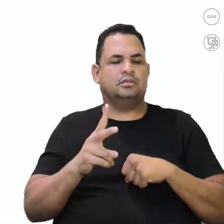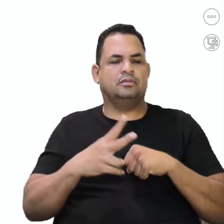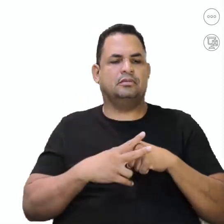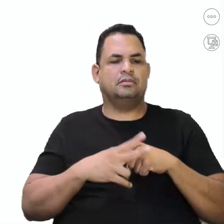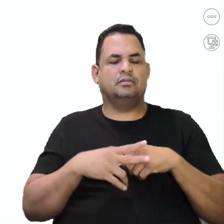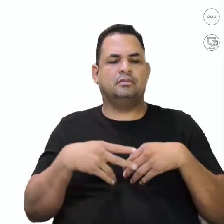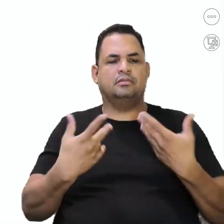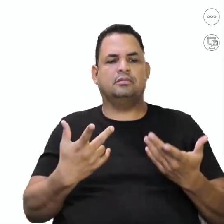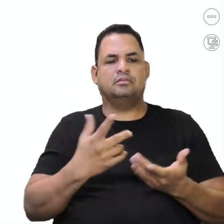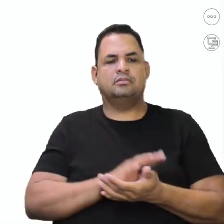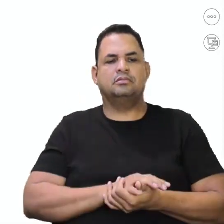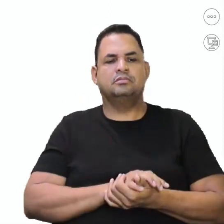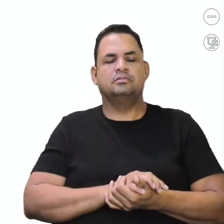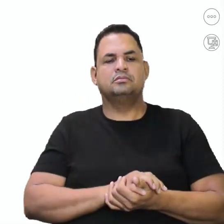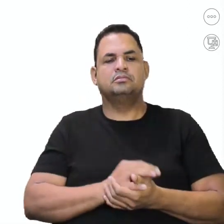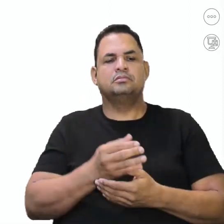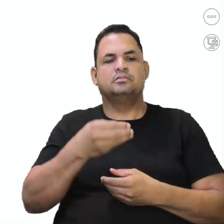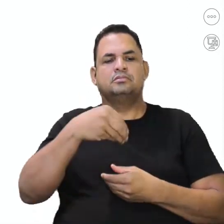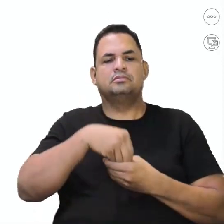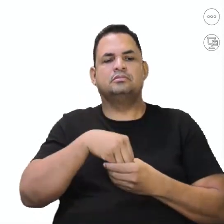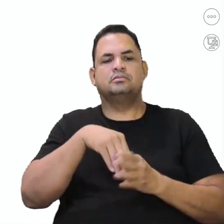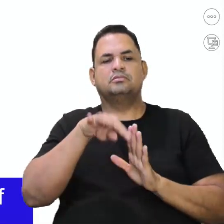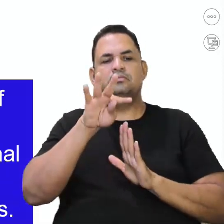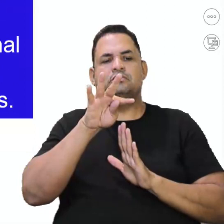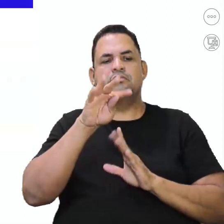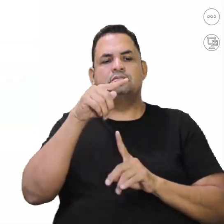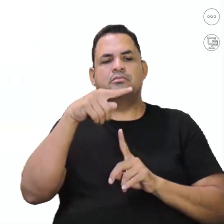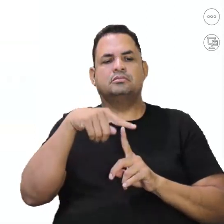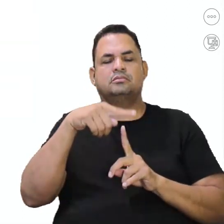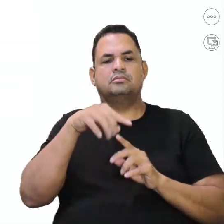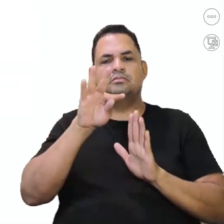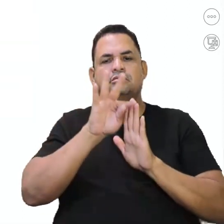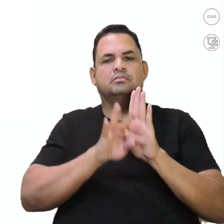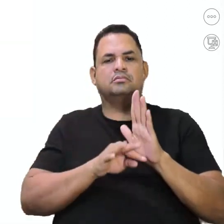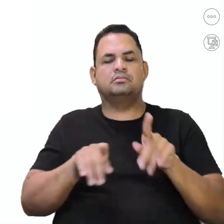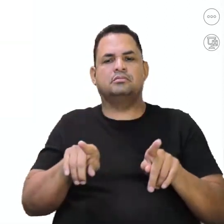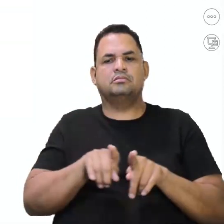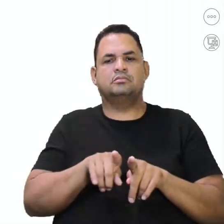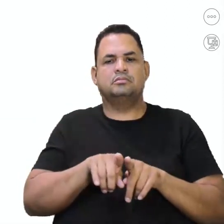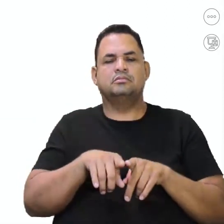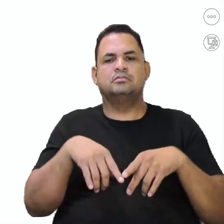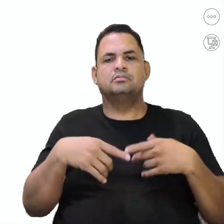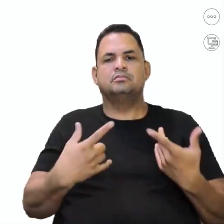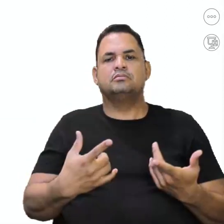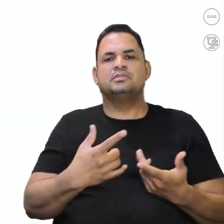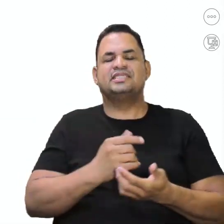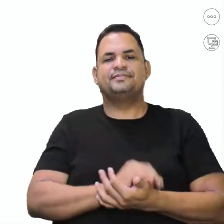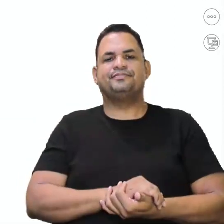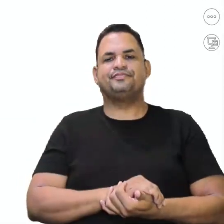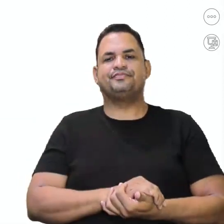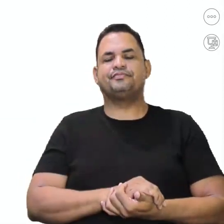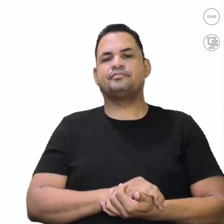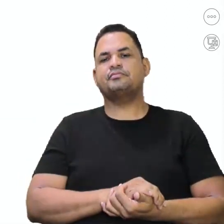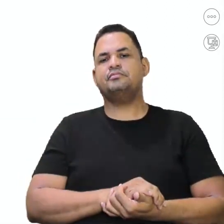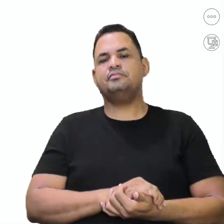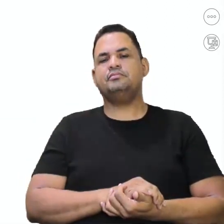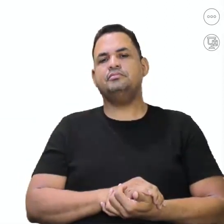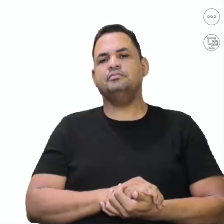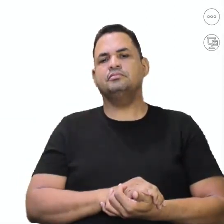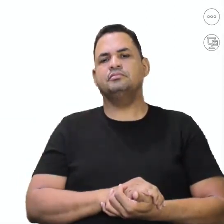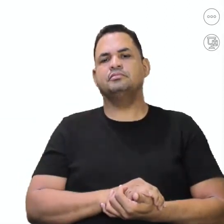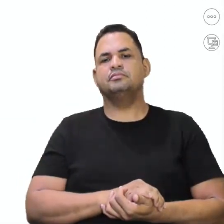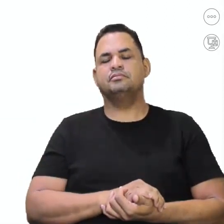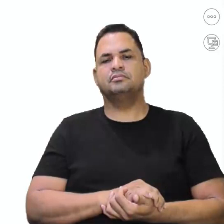verbal nesse tipo de texto, certo? Temos também aí, ó, account of fictional